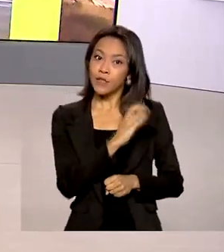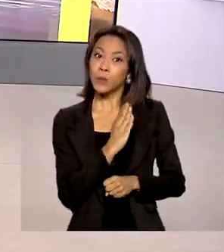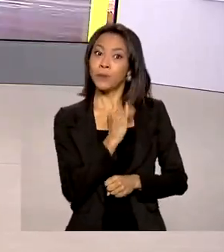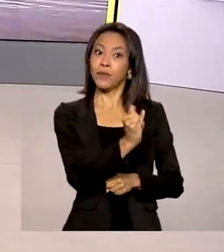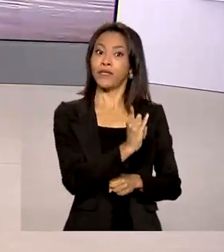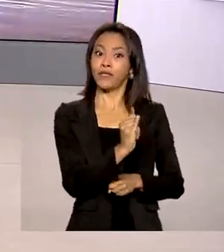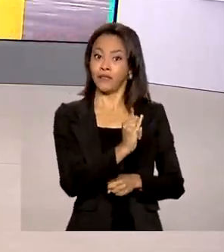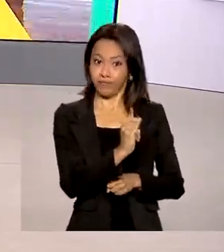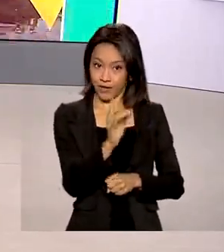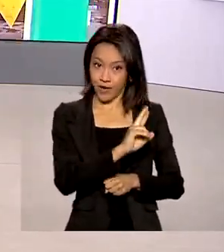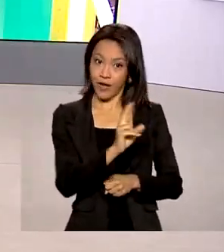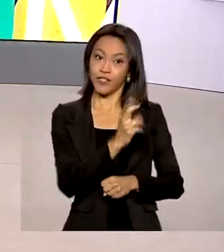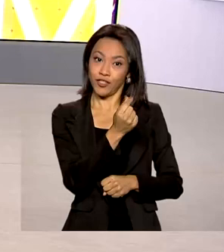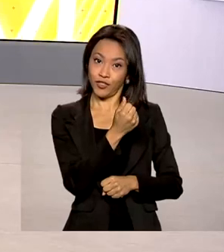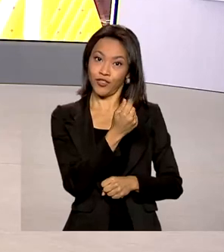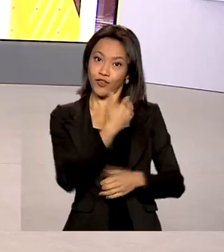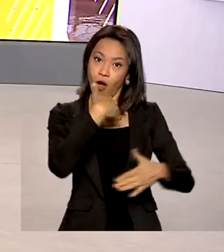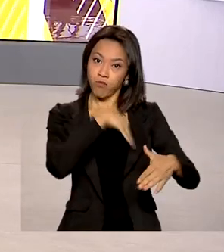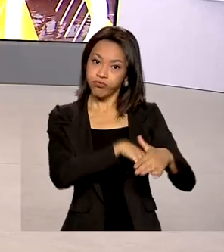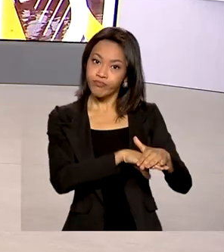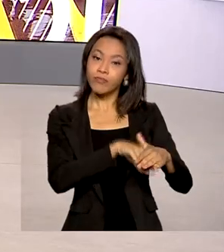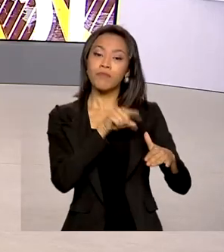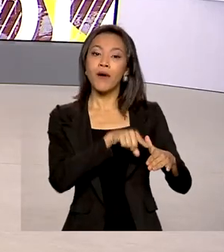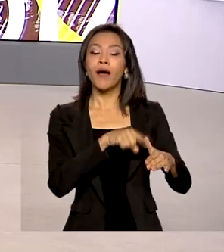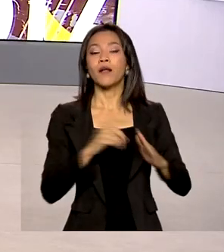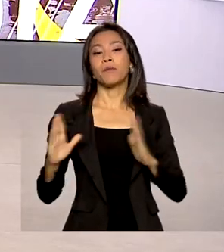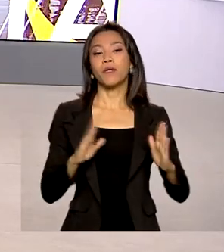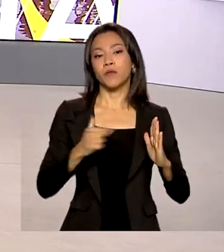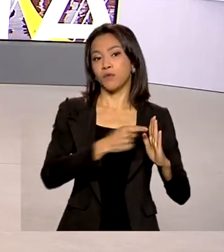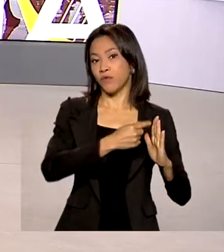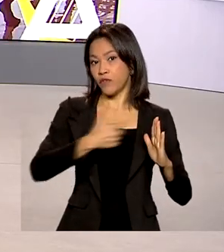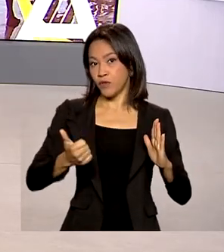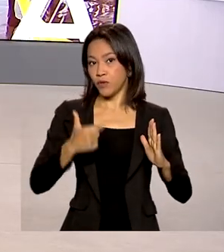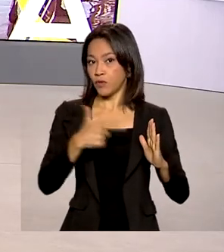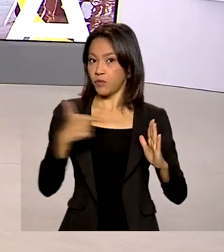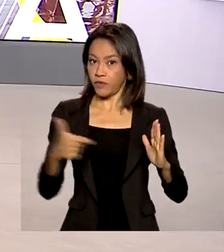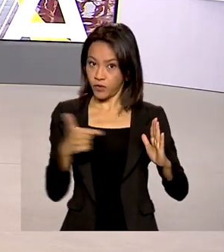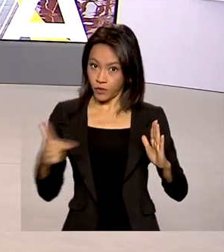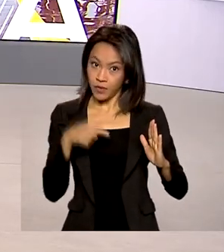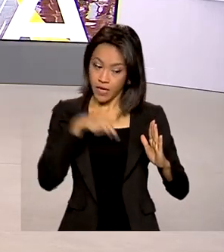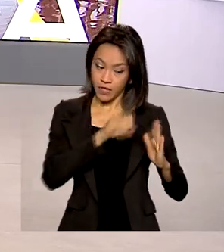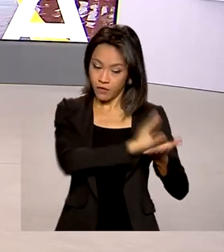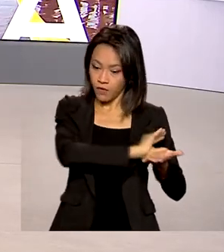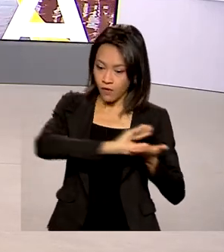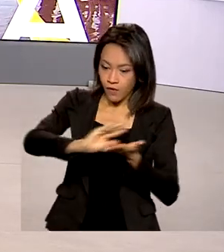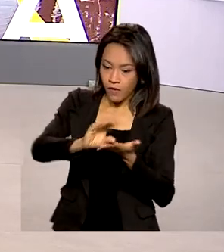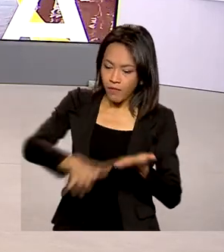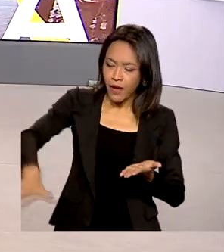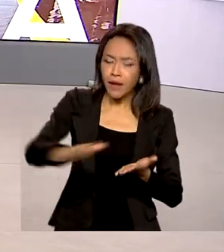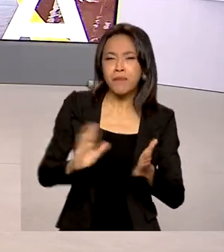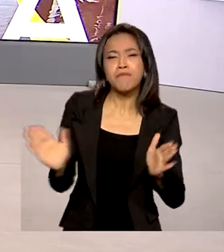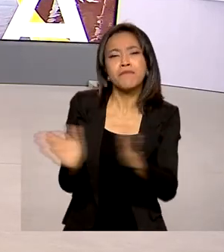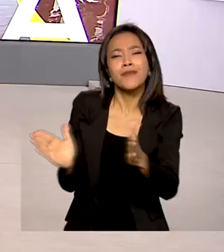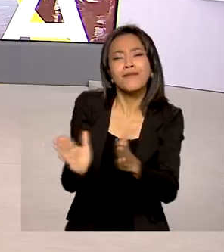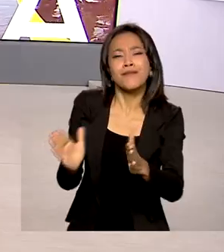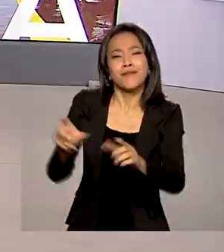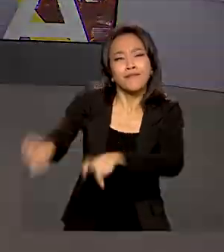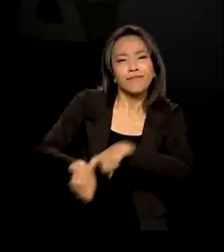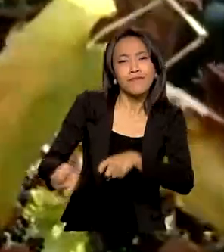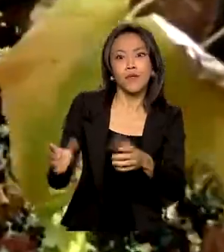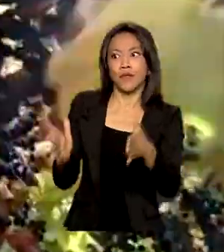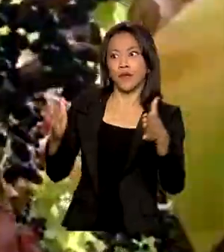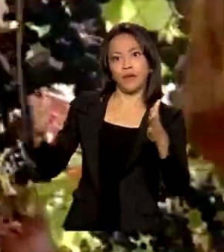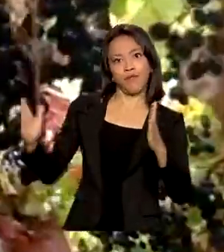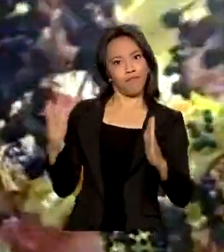período 2021/2022 esse recurso será direcionado principalmente para pequenos e médios produtores